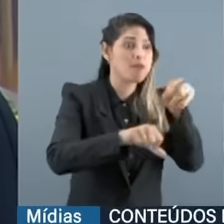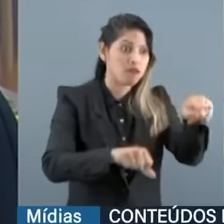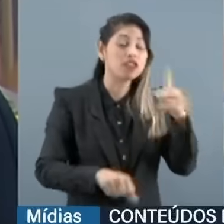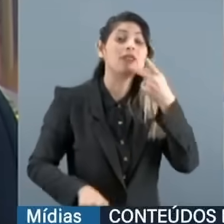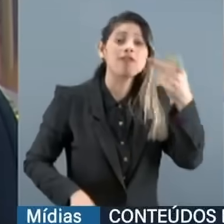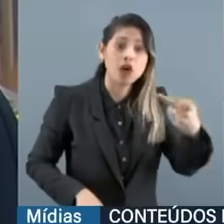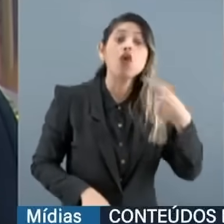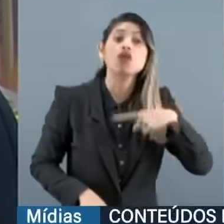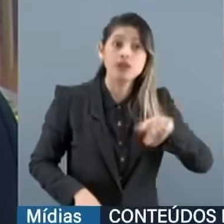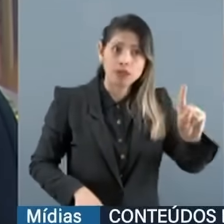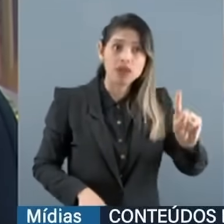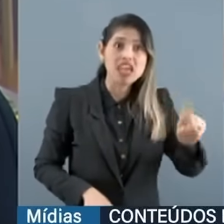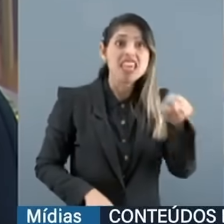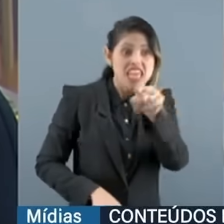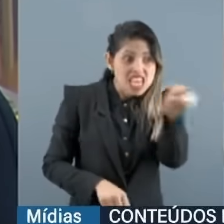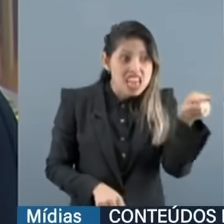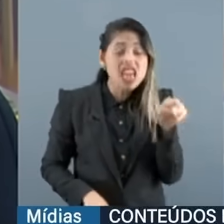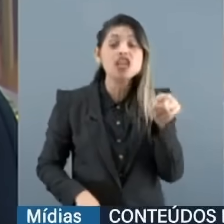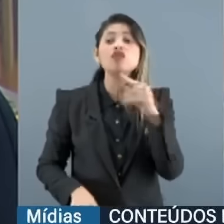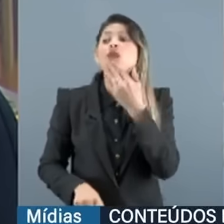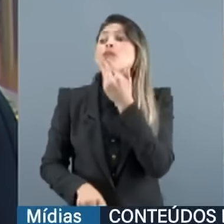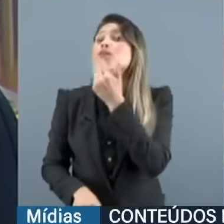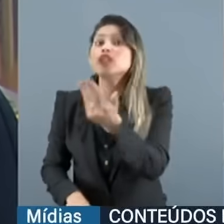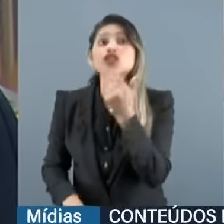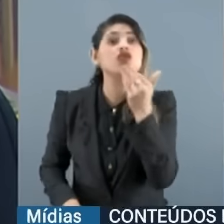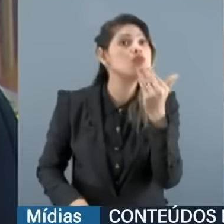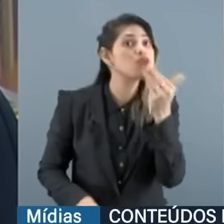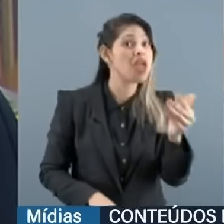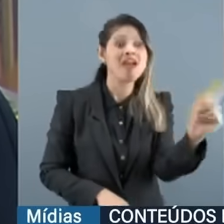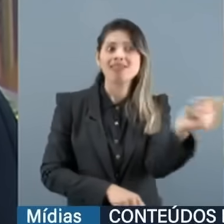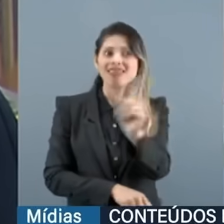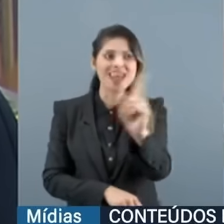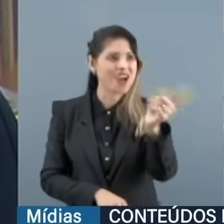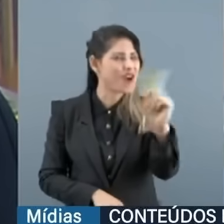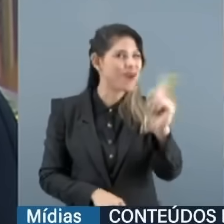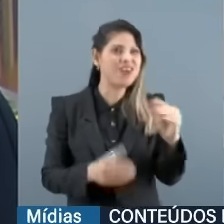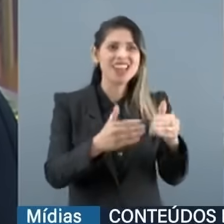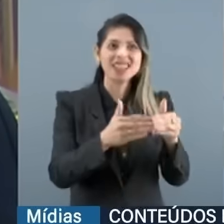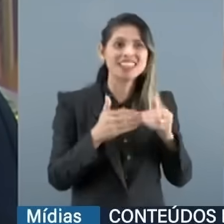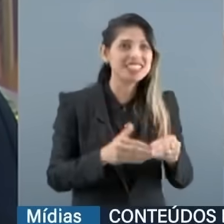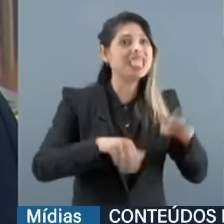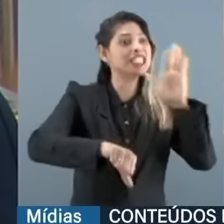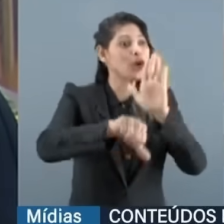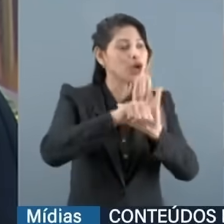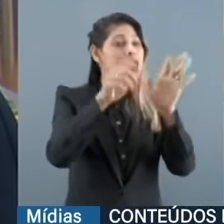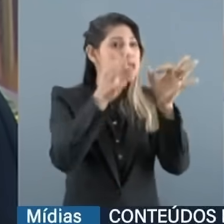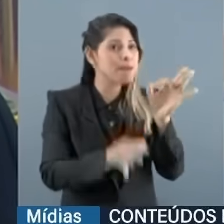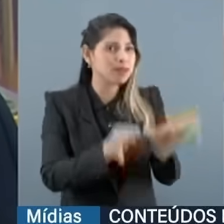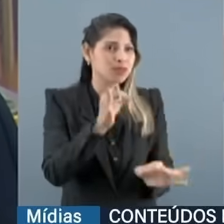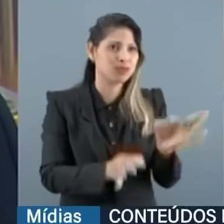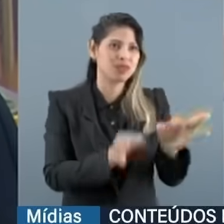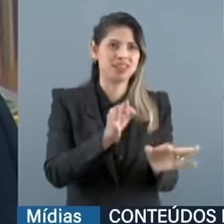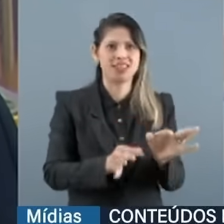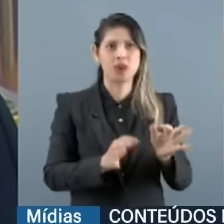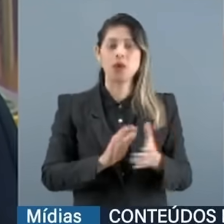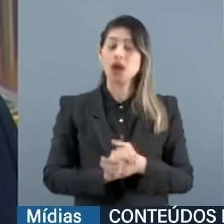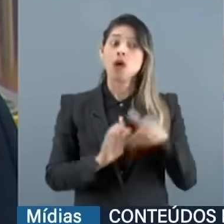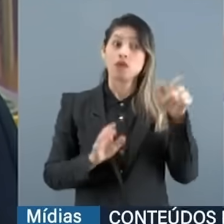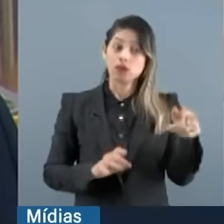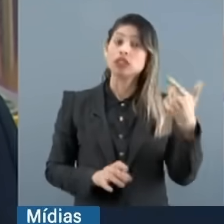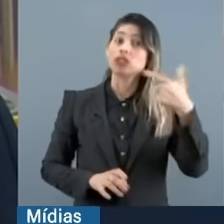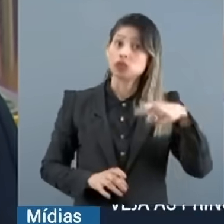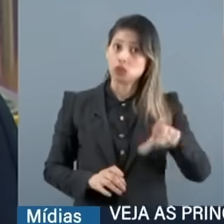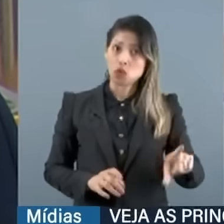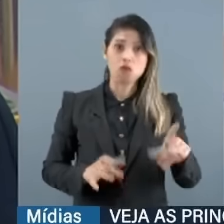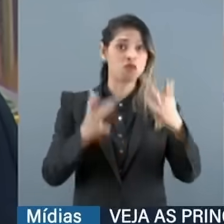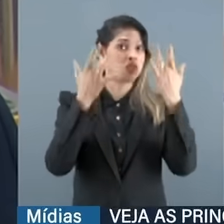lá. E eles vão pedir também não anistia para você. Você hoje está fazendo, mais uma vez, não sei se